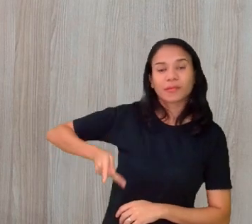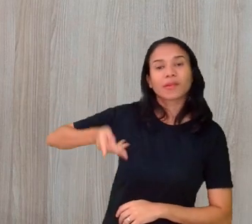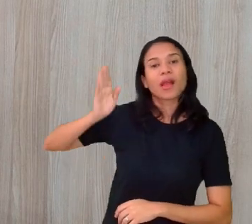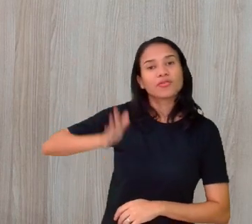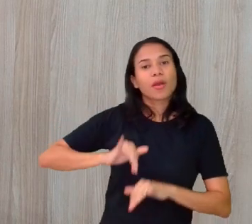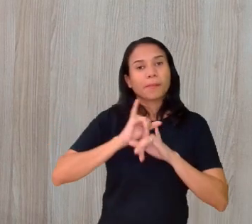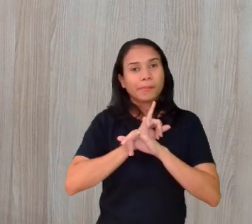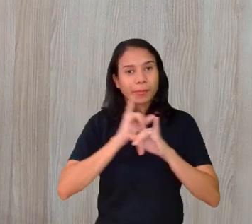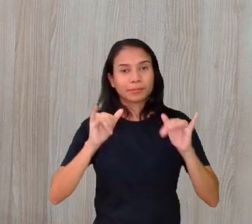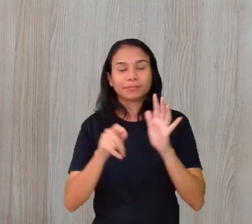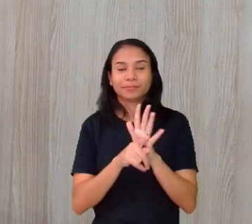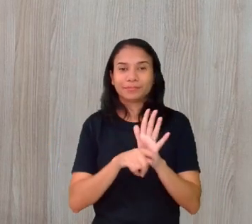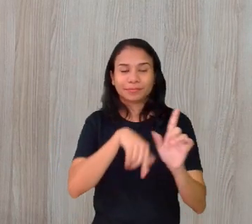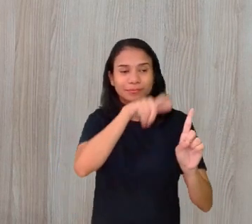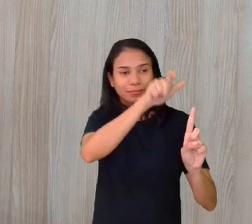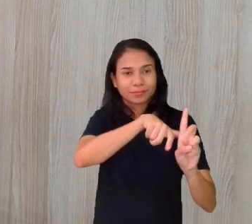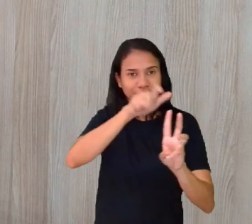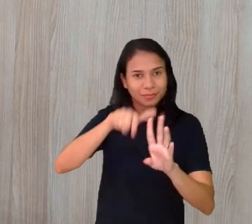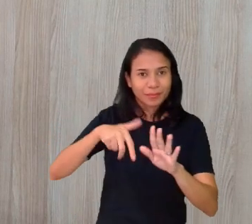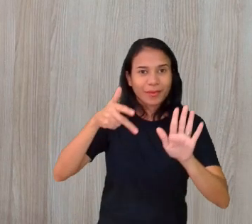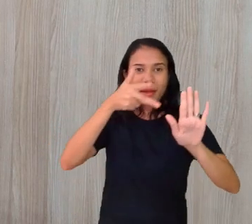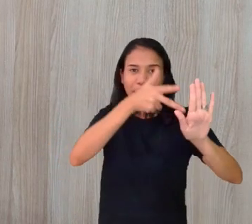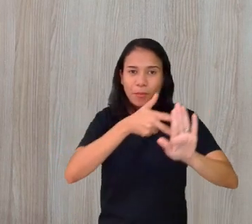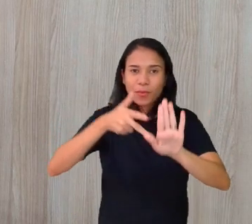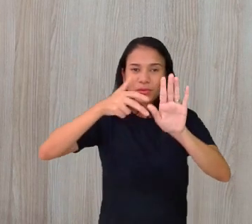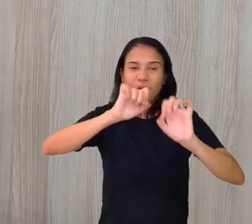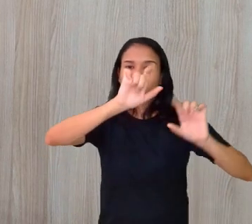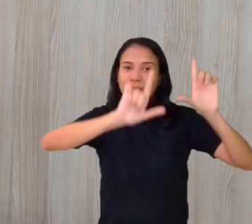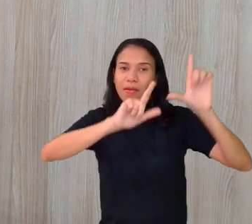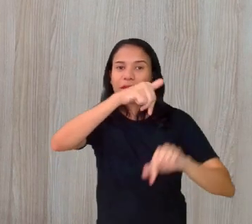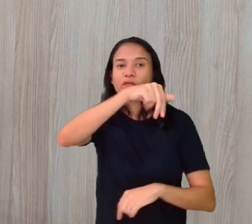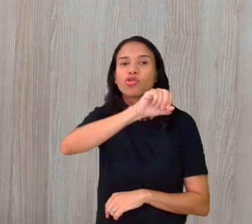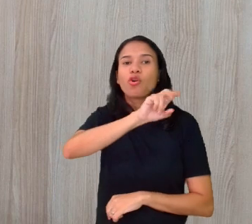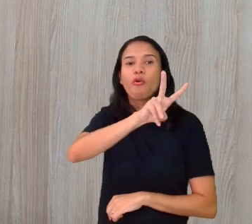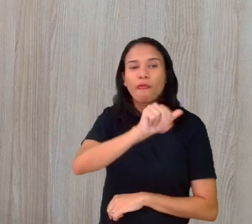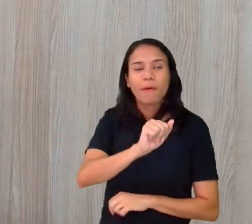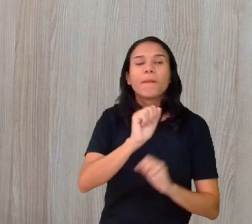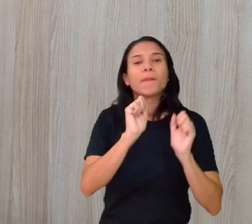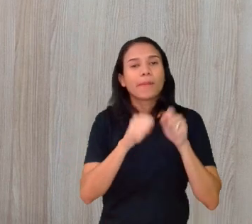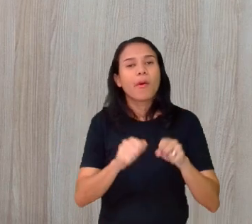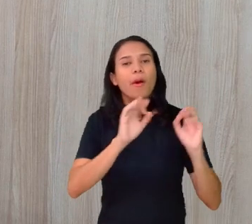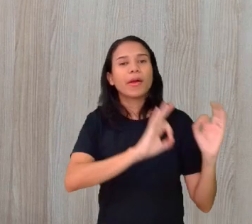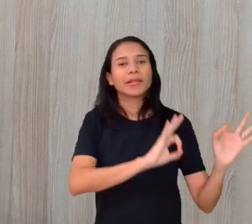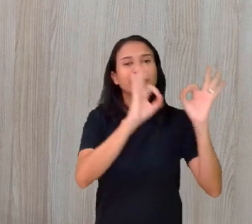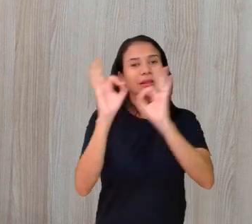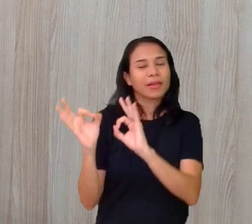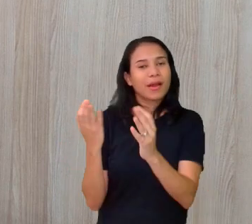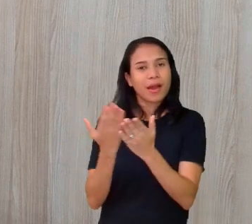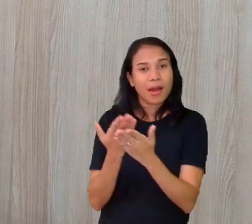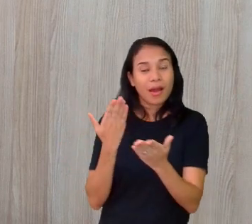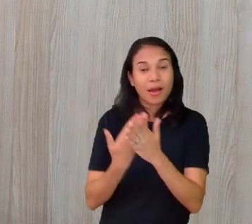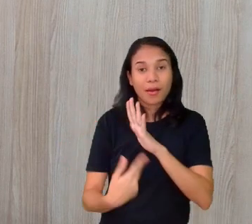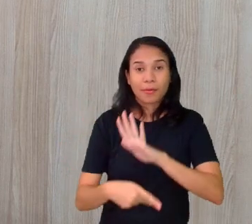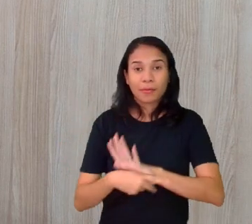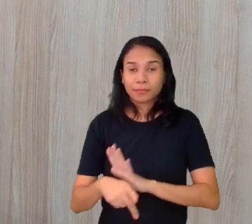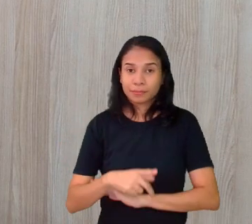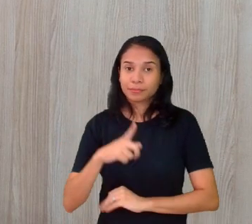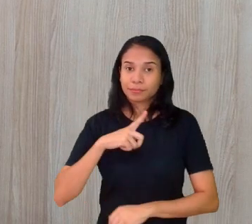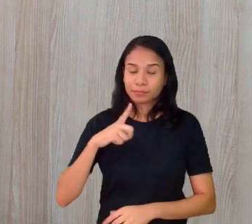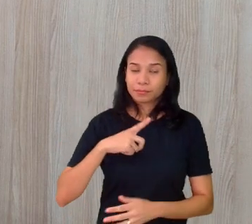a equipe da produção da TV Nova, então vocês podem acompanhar essa aula no primeiro